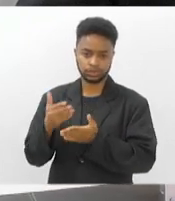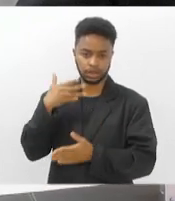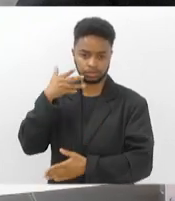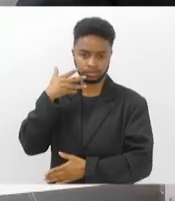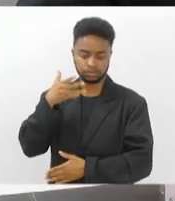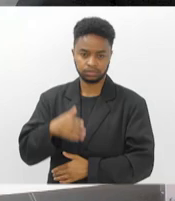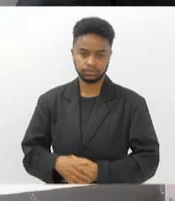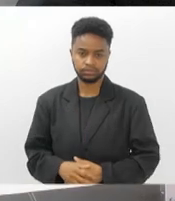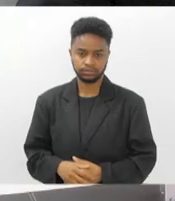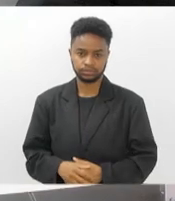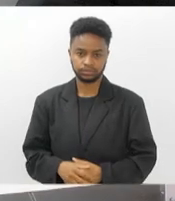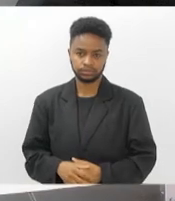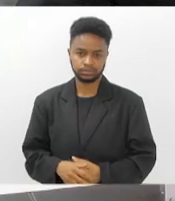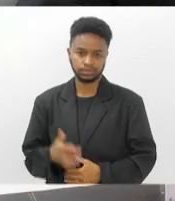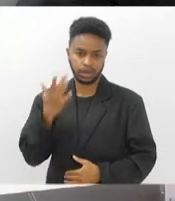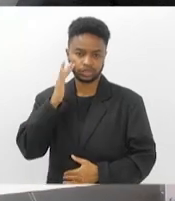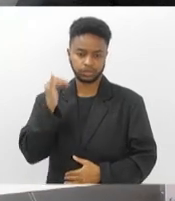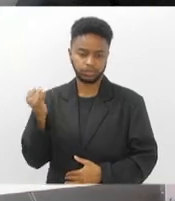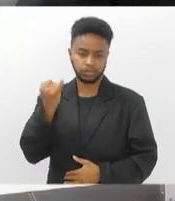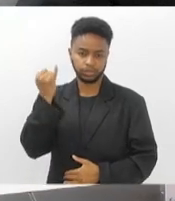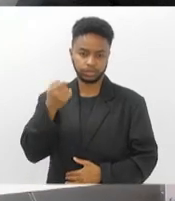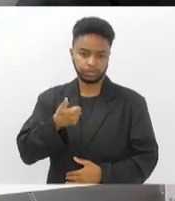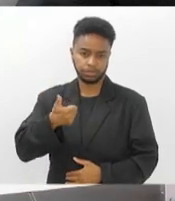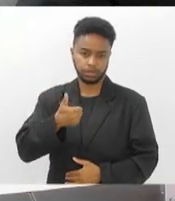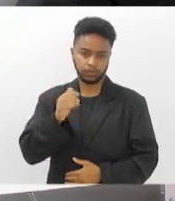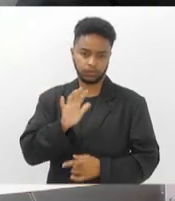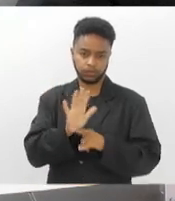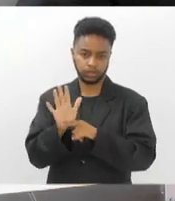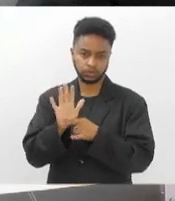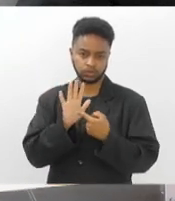do dos trabalhos eu acho que é importante a